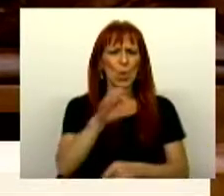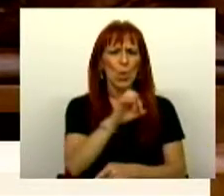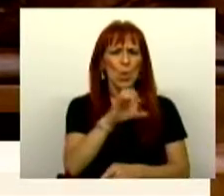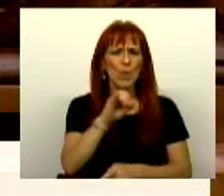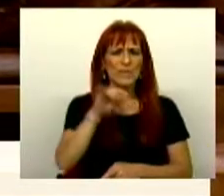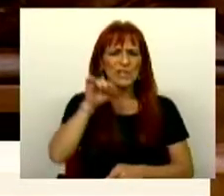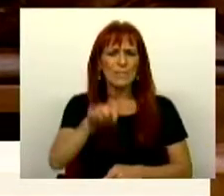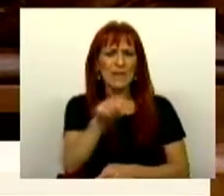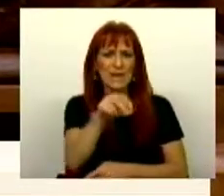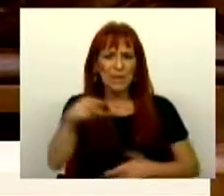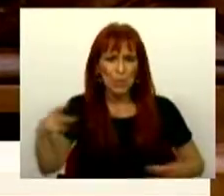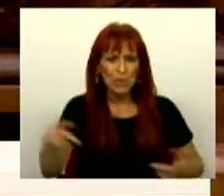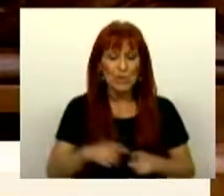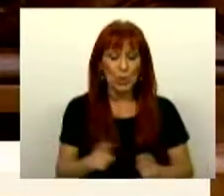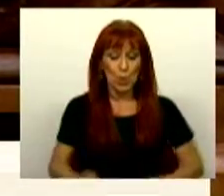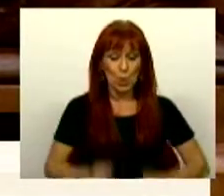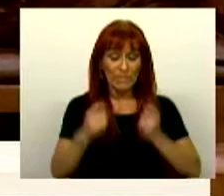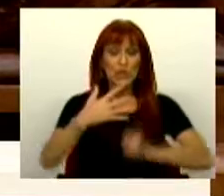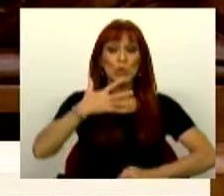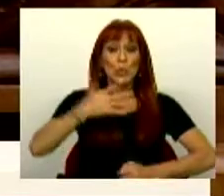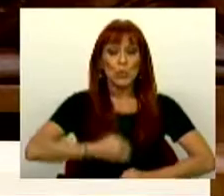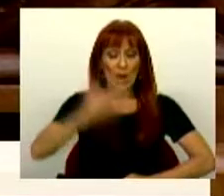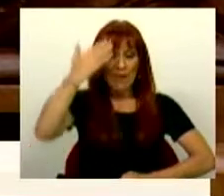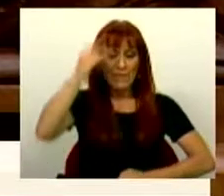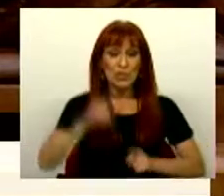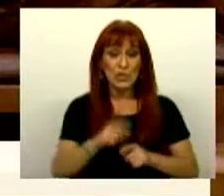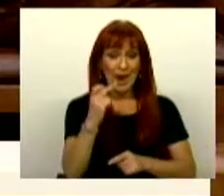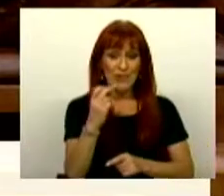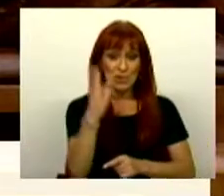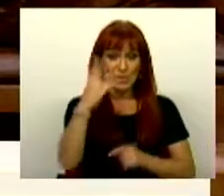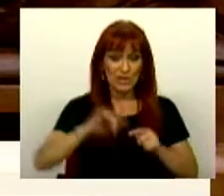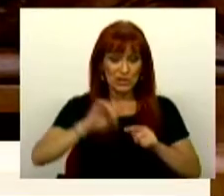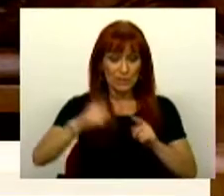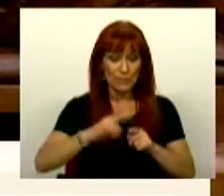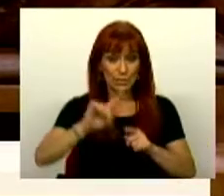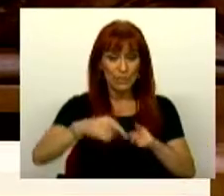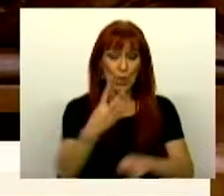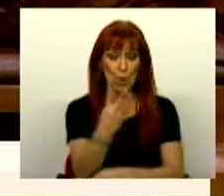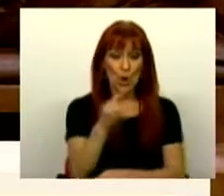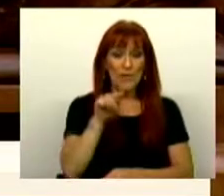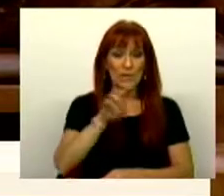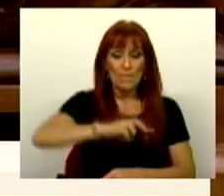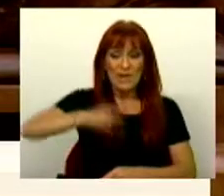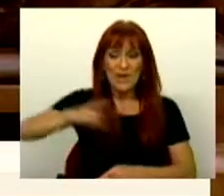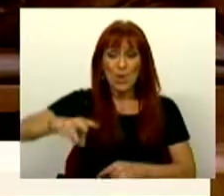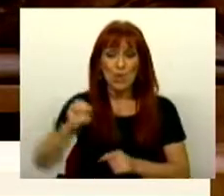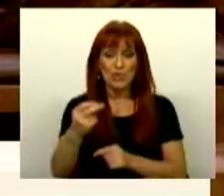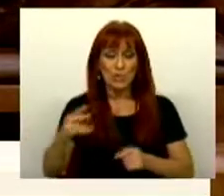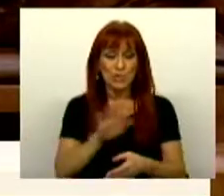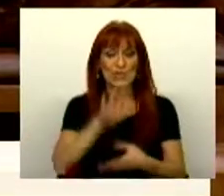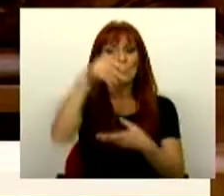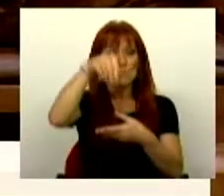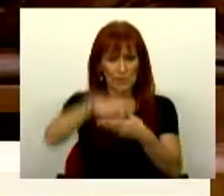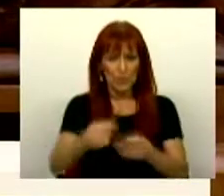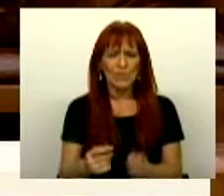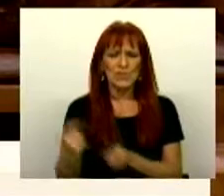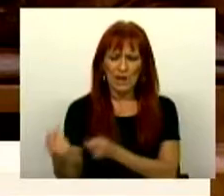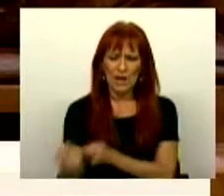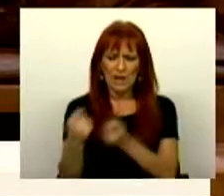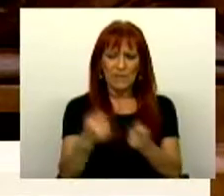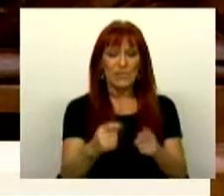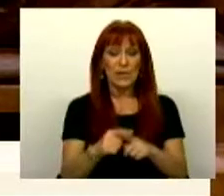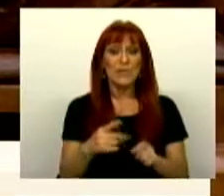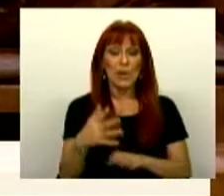euros. O investimento total previsto para os três anos é de 4 milhões de euros, incluindo financiamento europeu e da